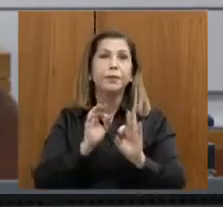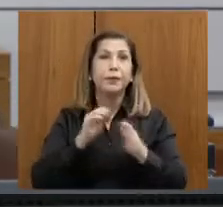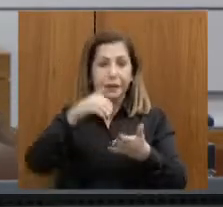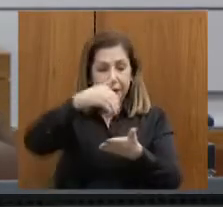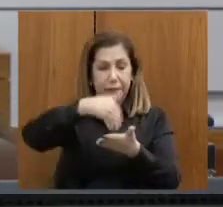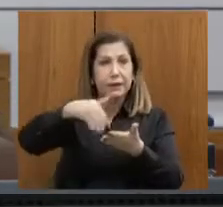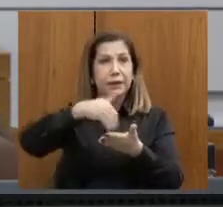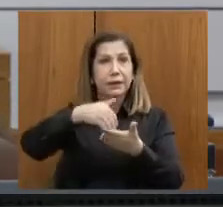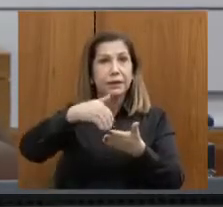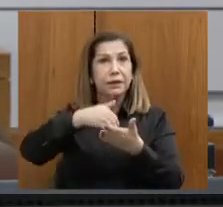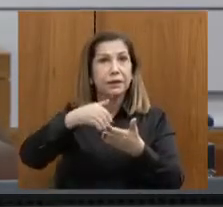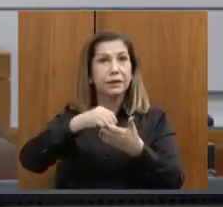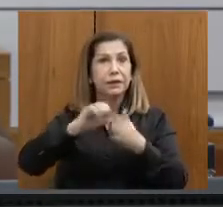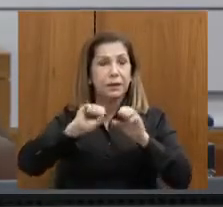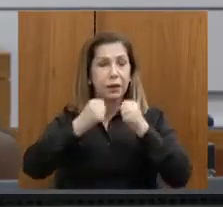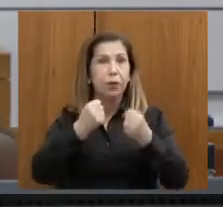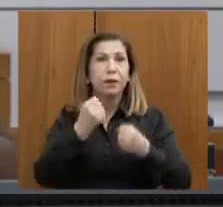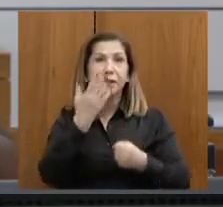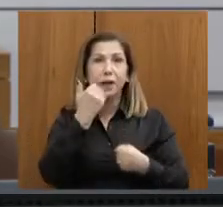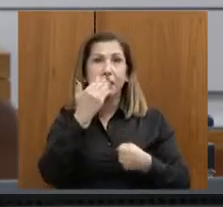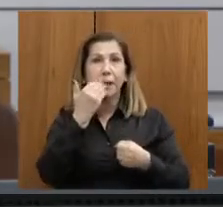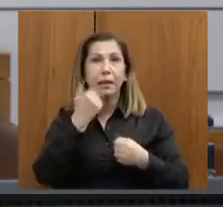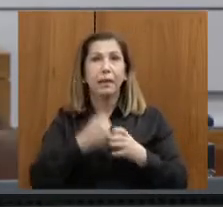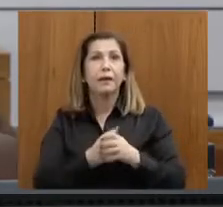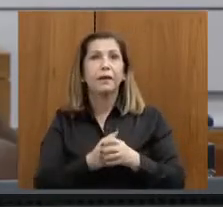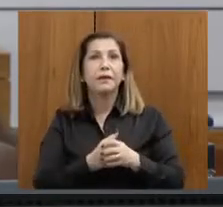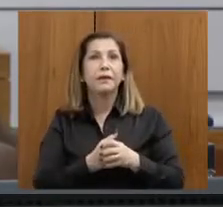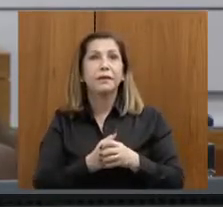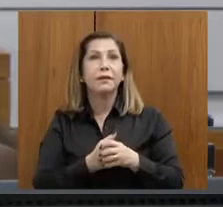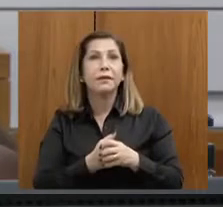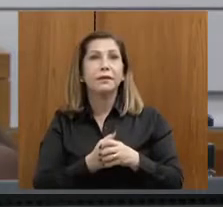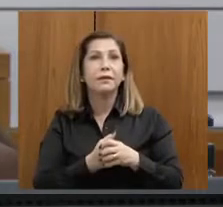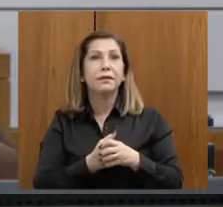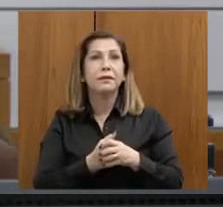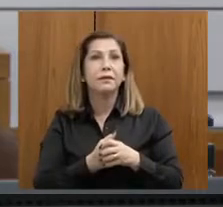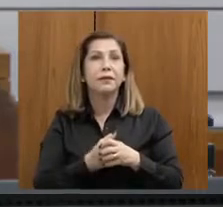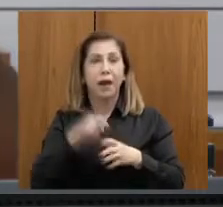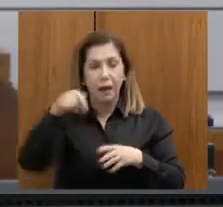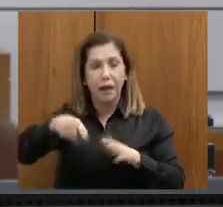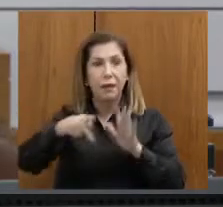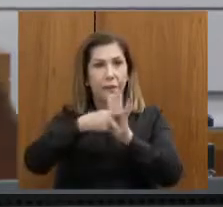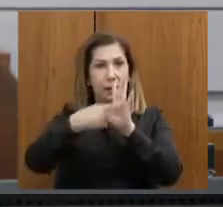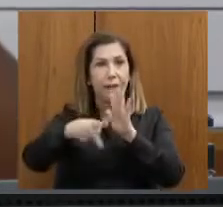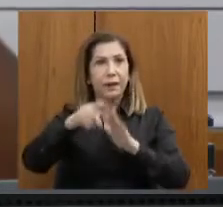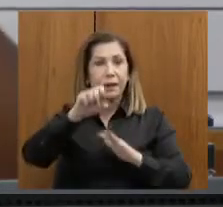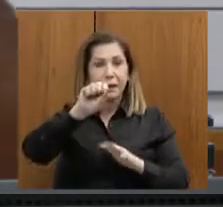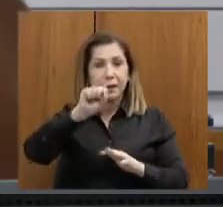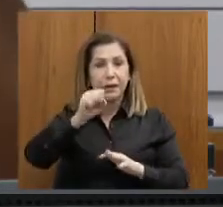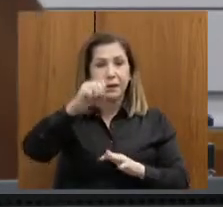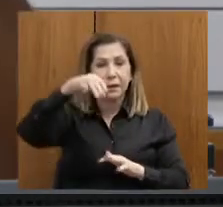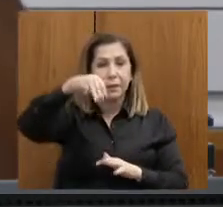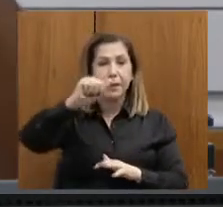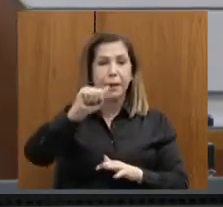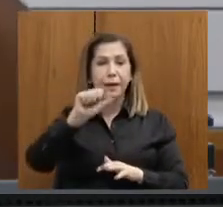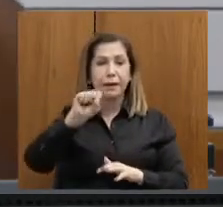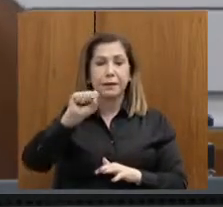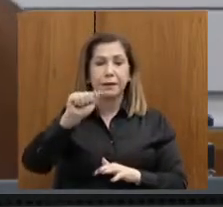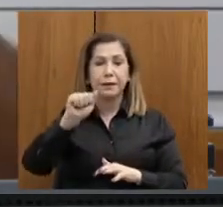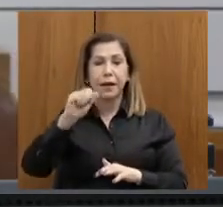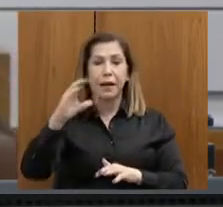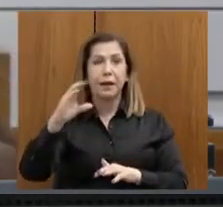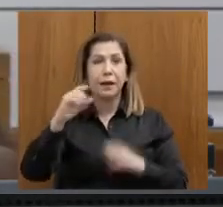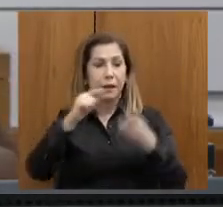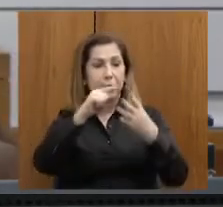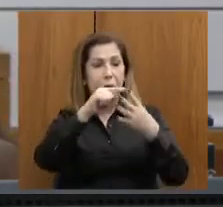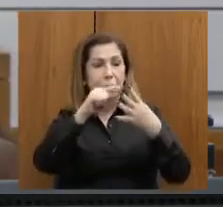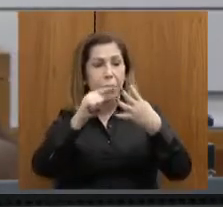da sua Secretaria Municipal de segurança alimentar que a da mesma secretaria da ADP pertence que as masaka as Mas aqui é uma secretaria